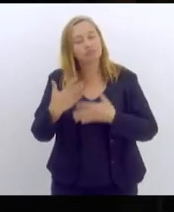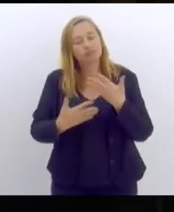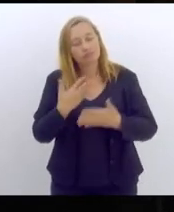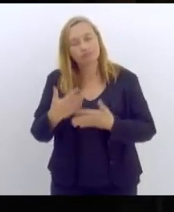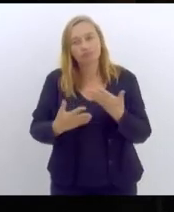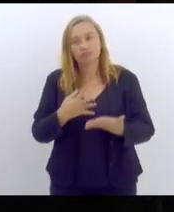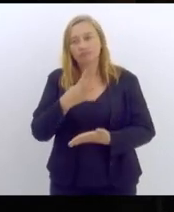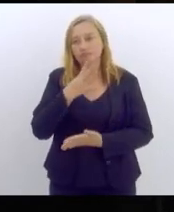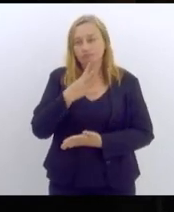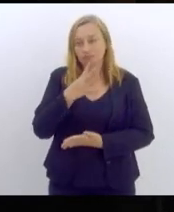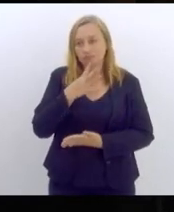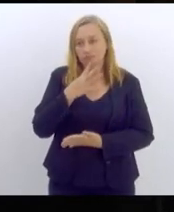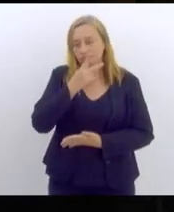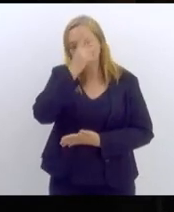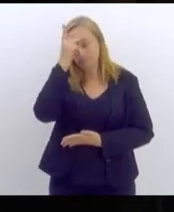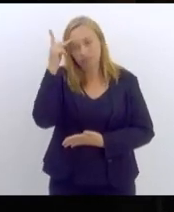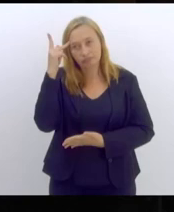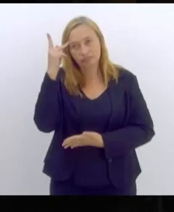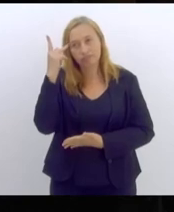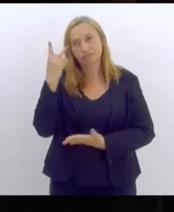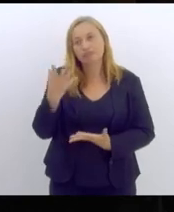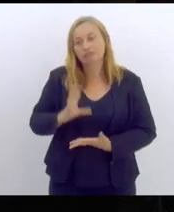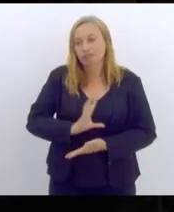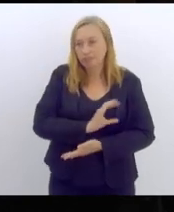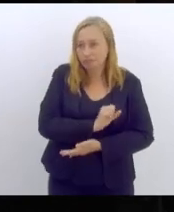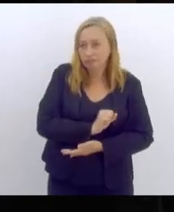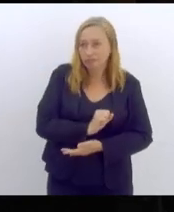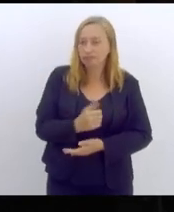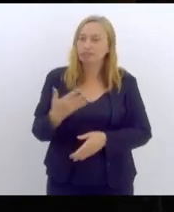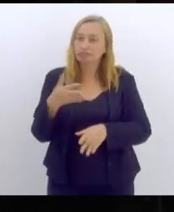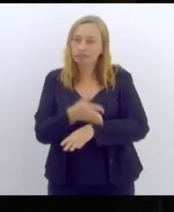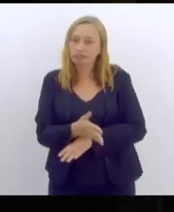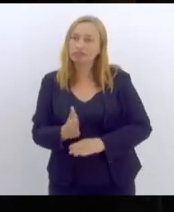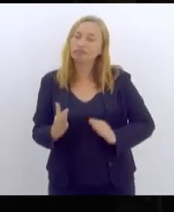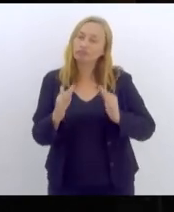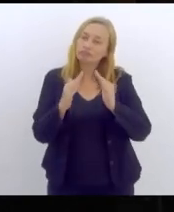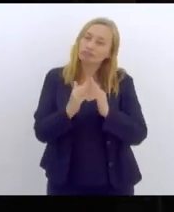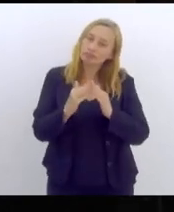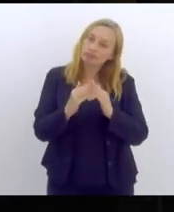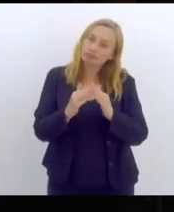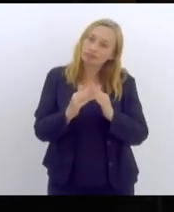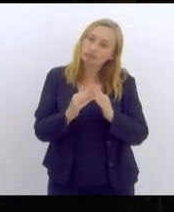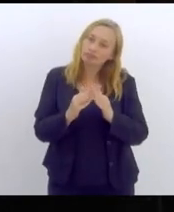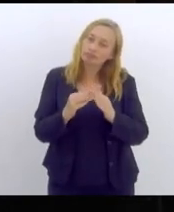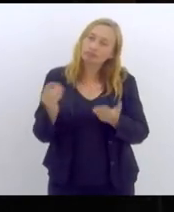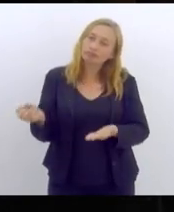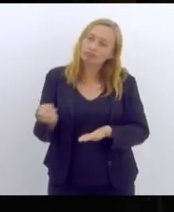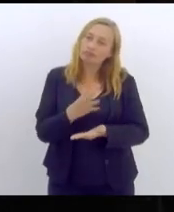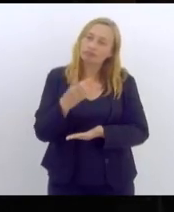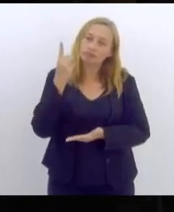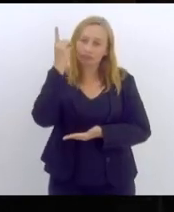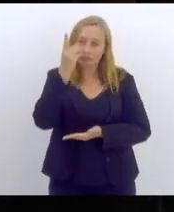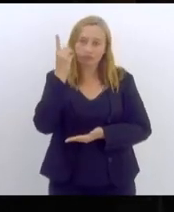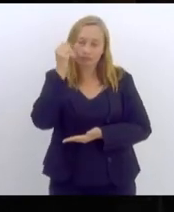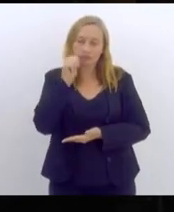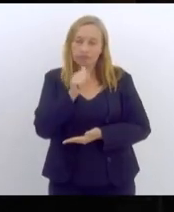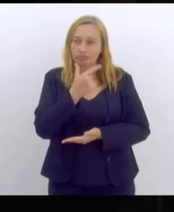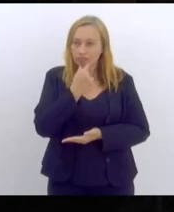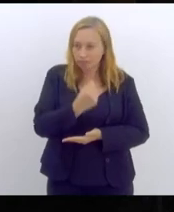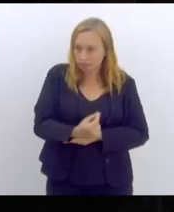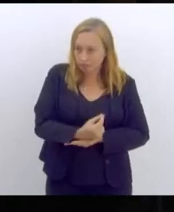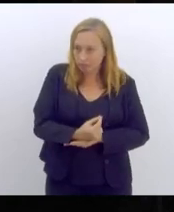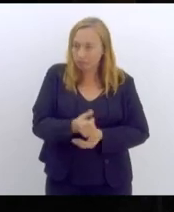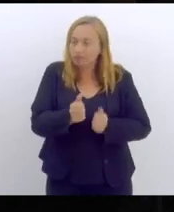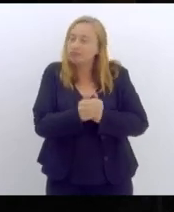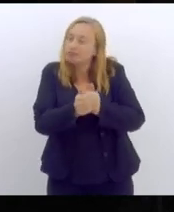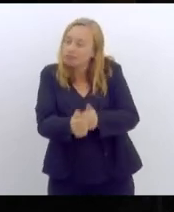por conhecer pessoas tão queridas que chegaram a essa casa, que são os novos deputados e deputadas, e